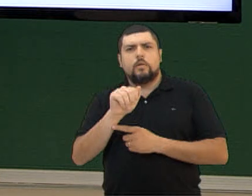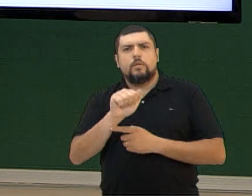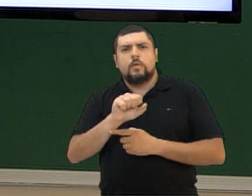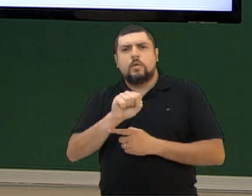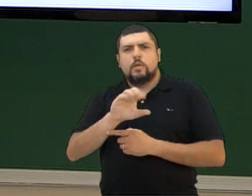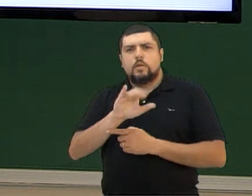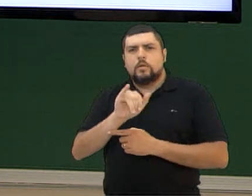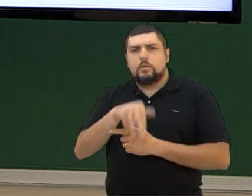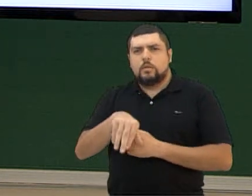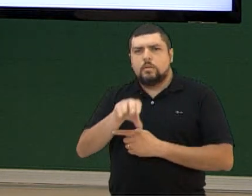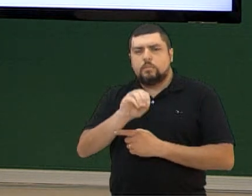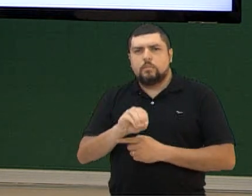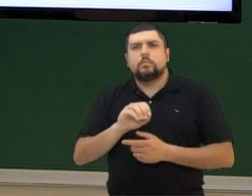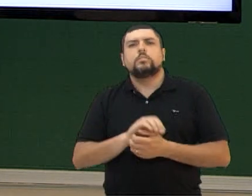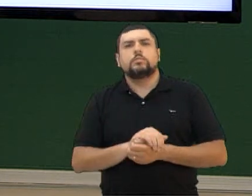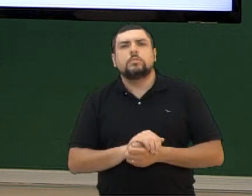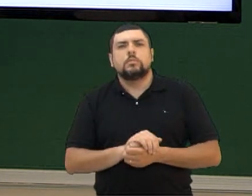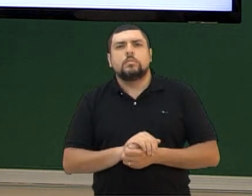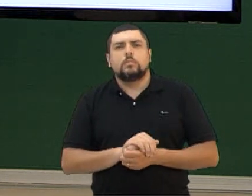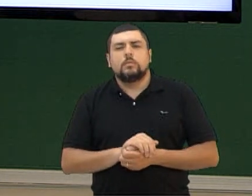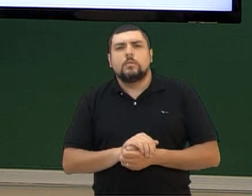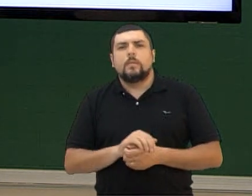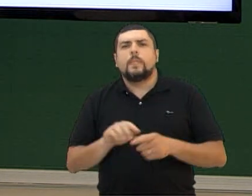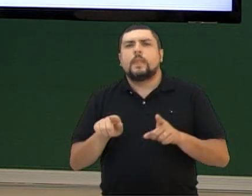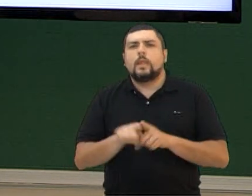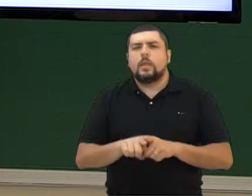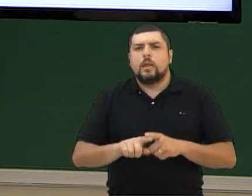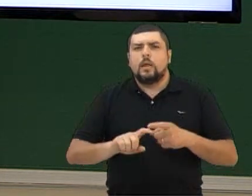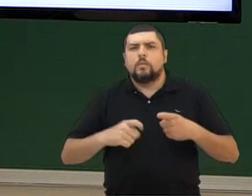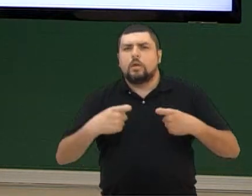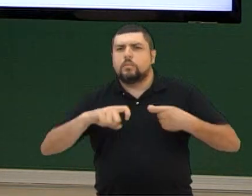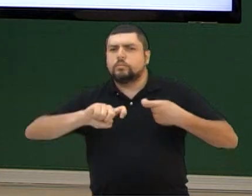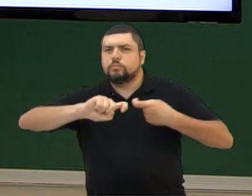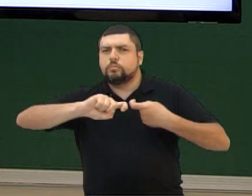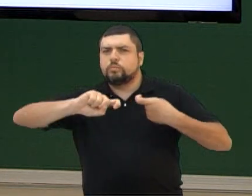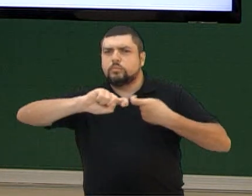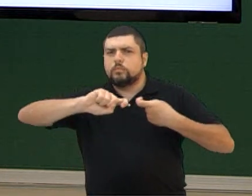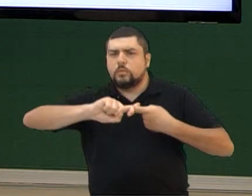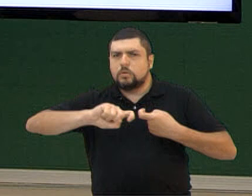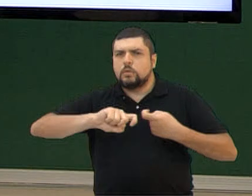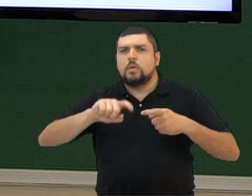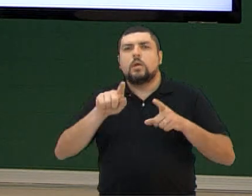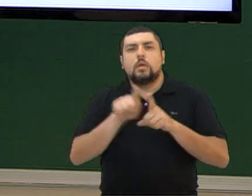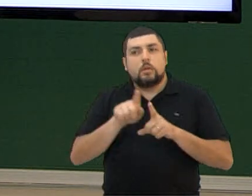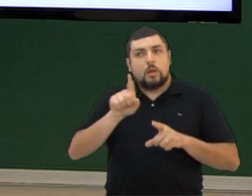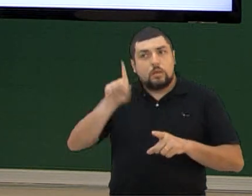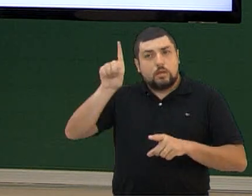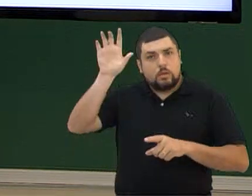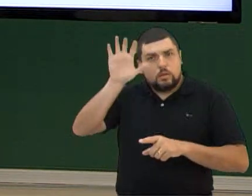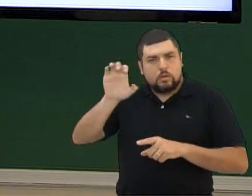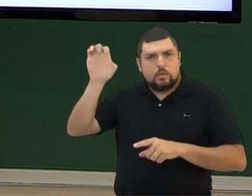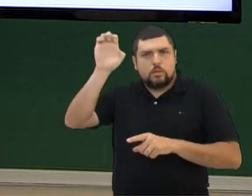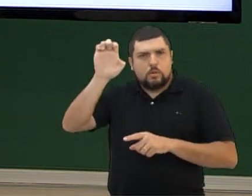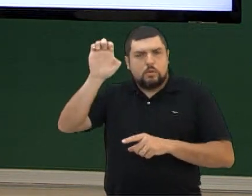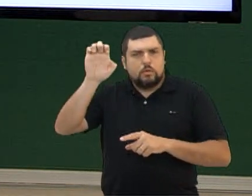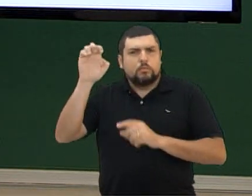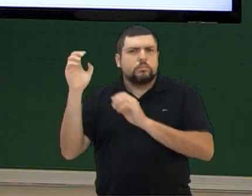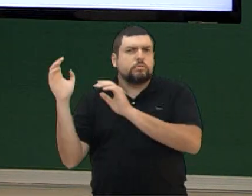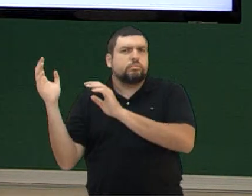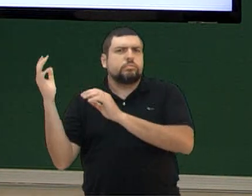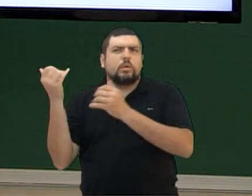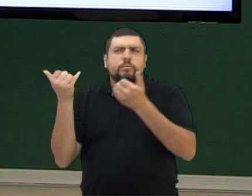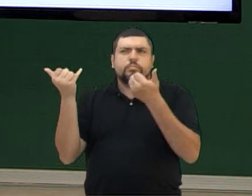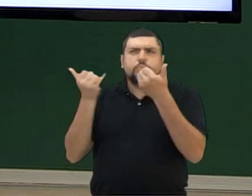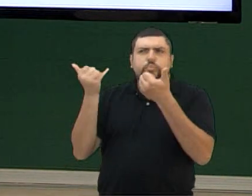30, e aí o fascismo e o nazismo estão lá acontecendo na Europa, as notícias desses governos estão chegando ao Brasil,